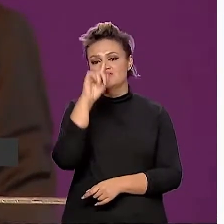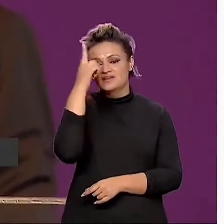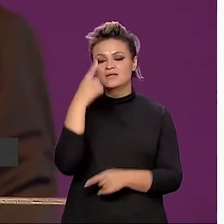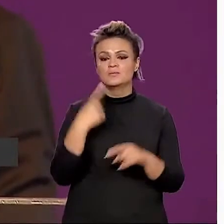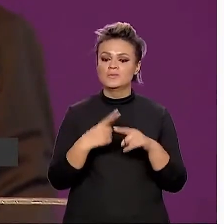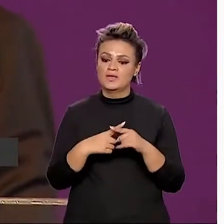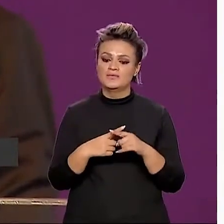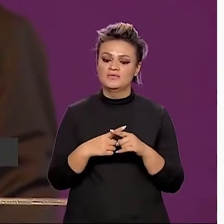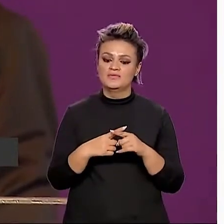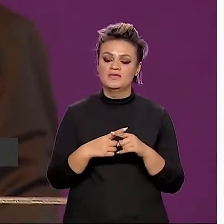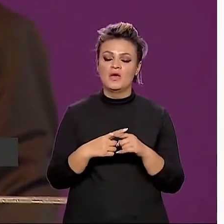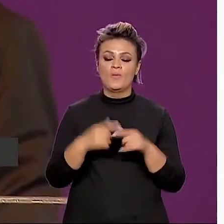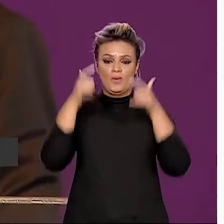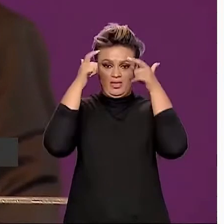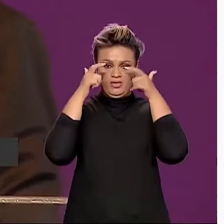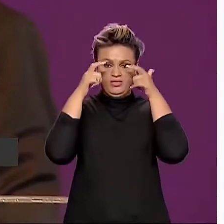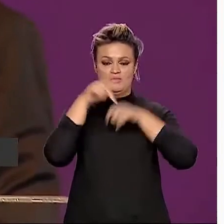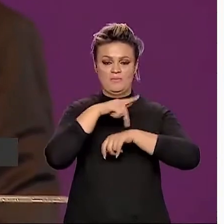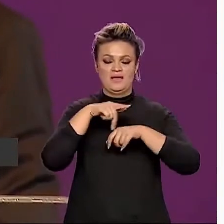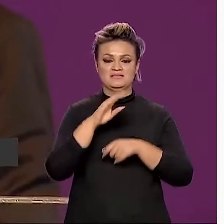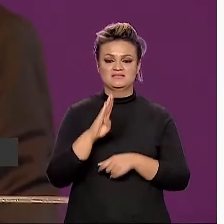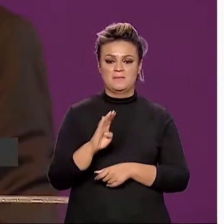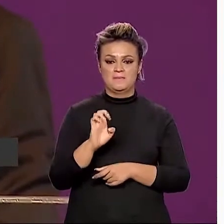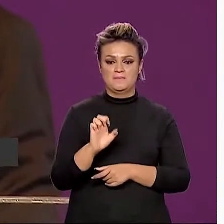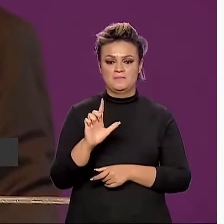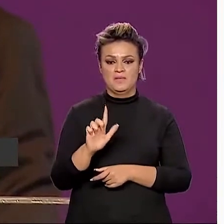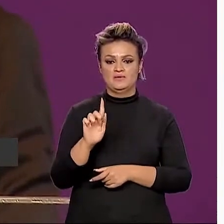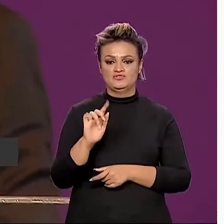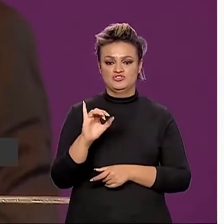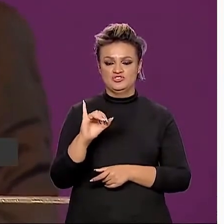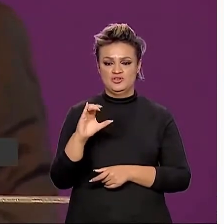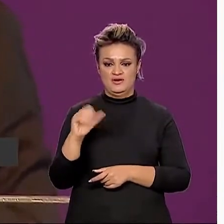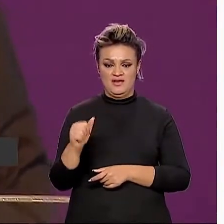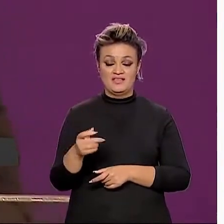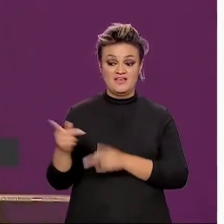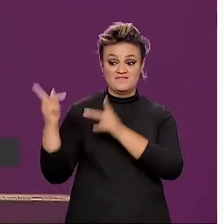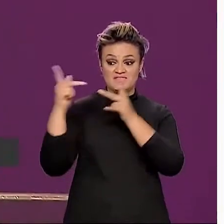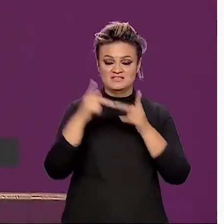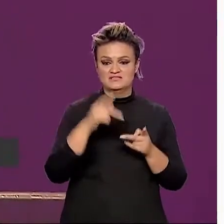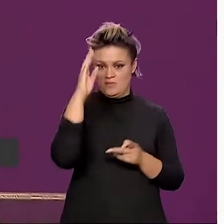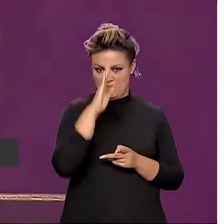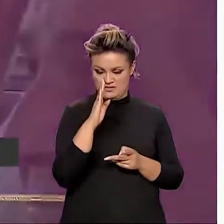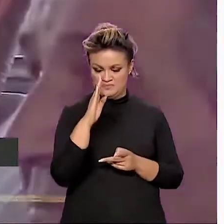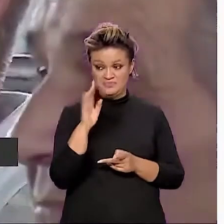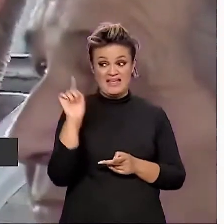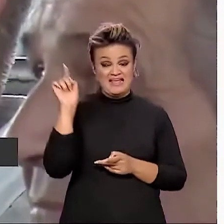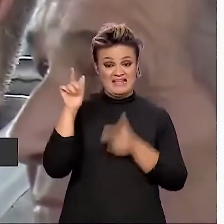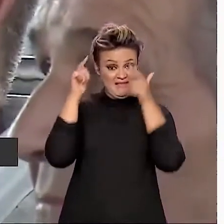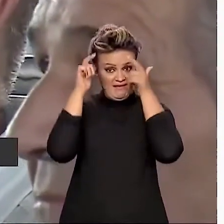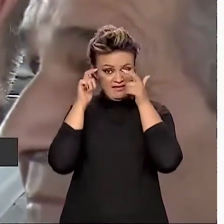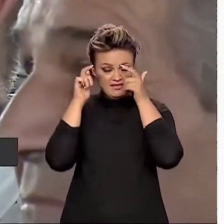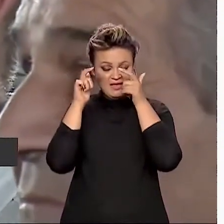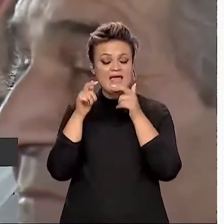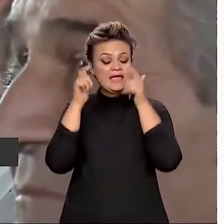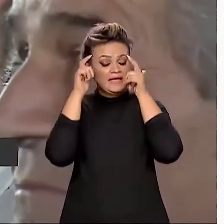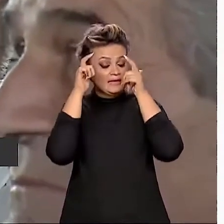porque, na época, o rei da Bélgica vinha fazer uma visita para o Brasil e o rei, para visitar um país, era